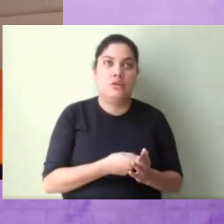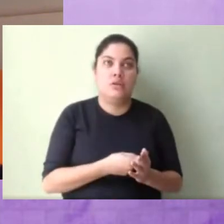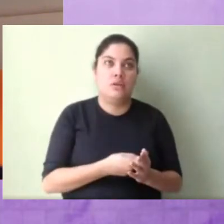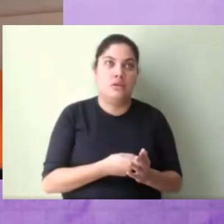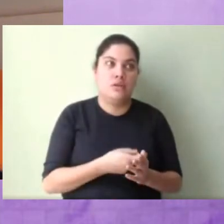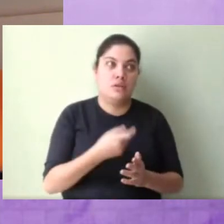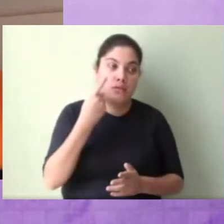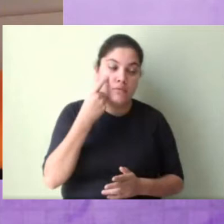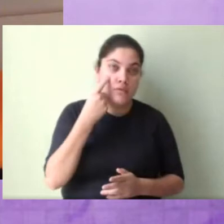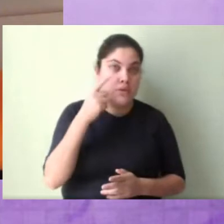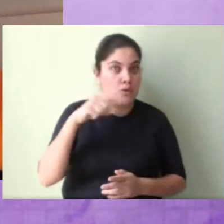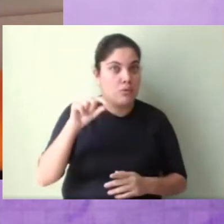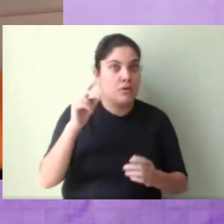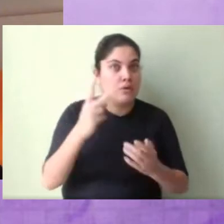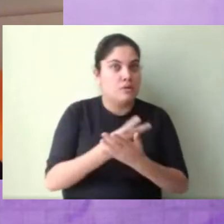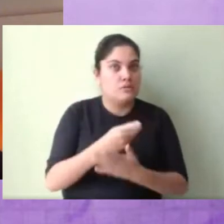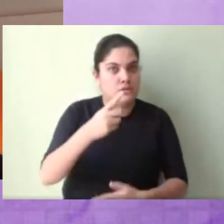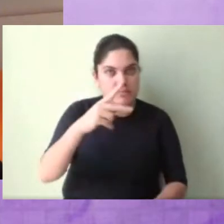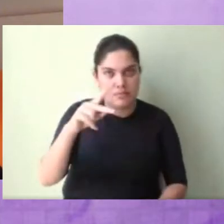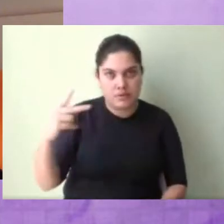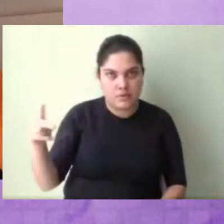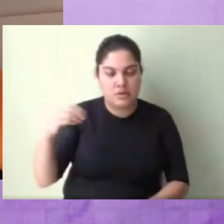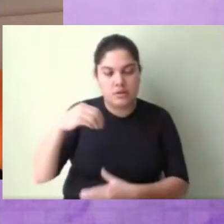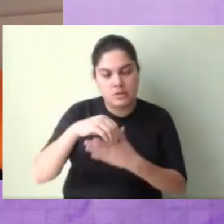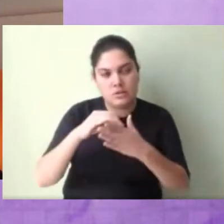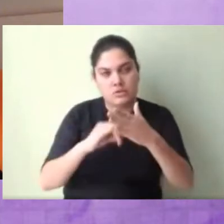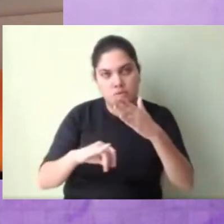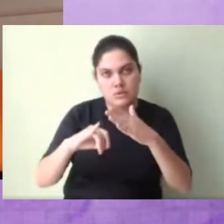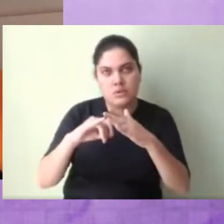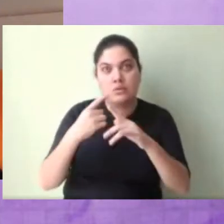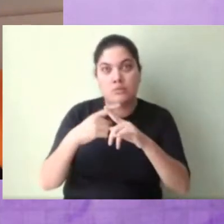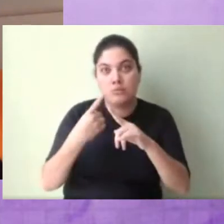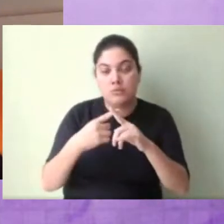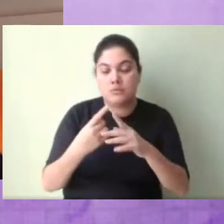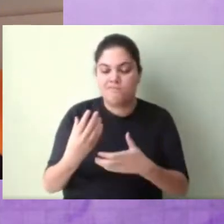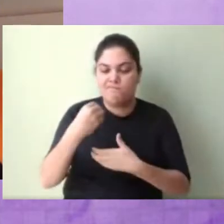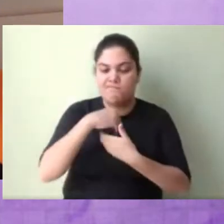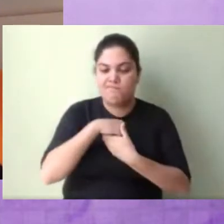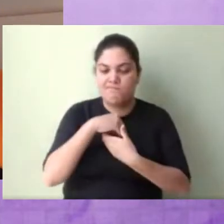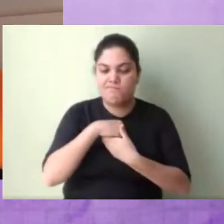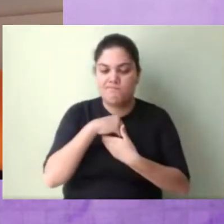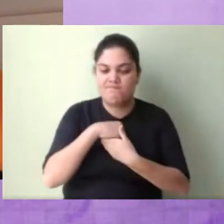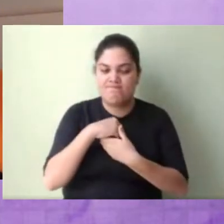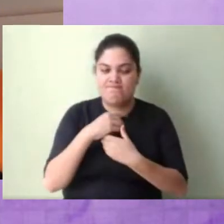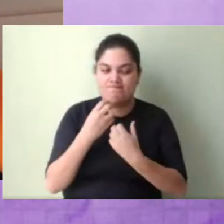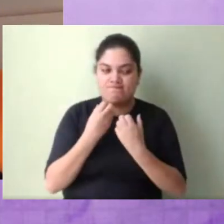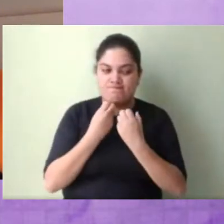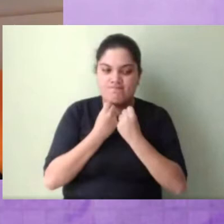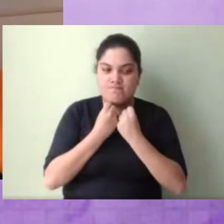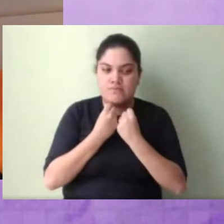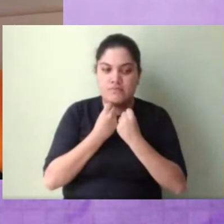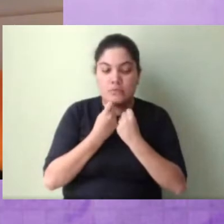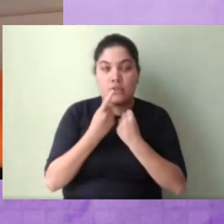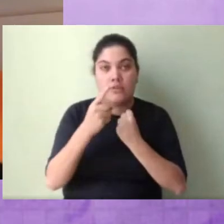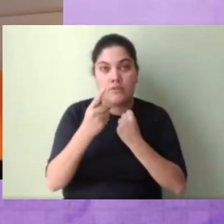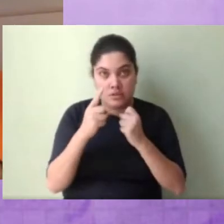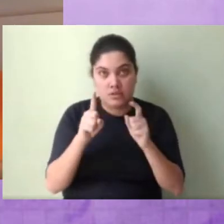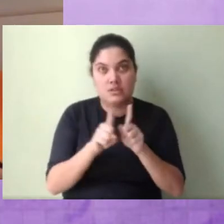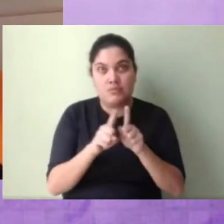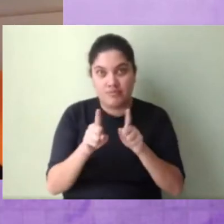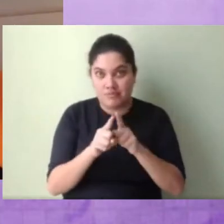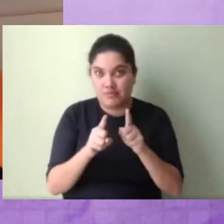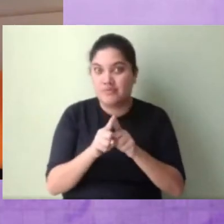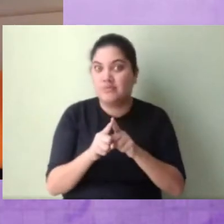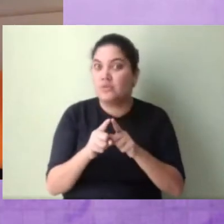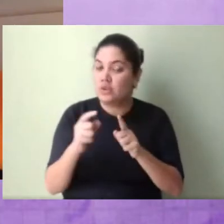que ser um treinamento, né? Não tem como saber. Você vai ter que dar o benefício primário para, né? Uma